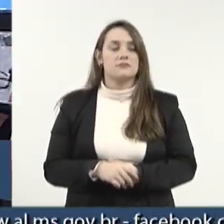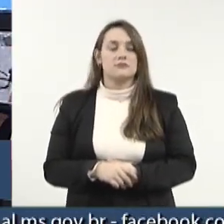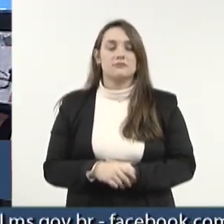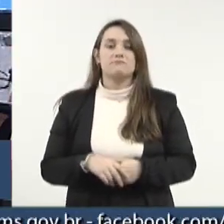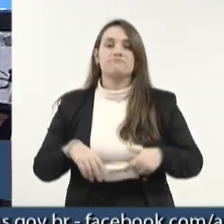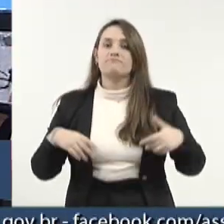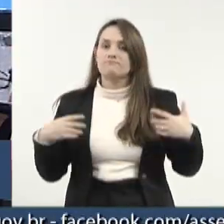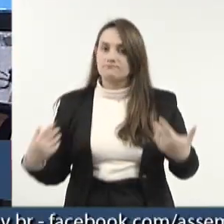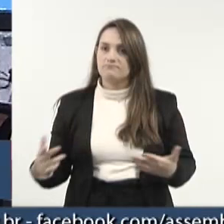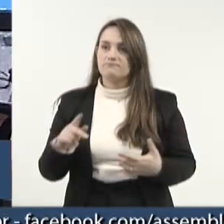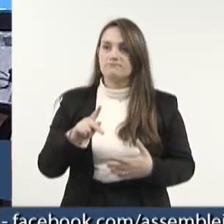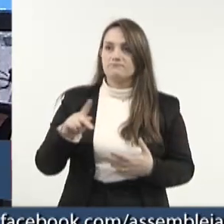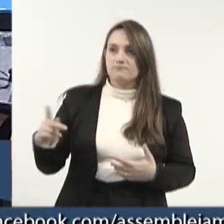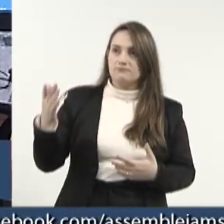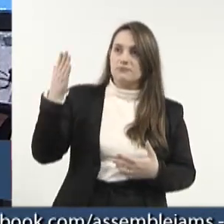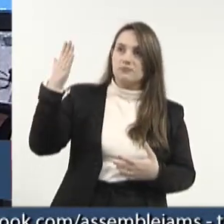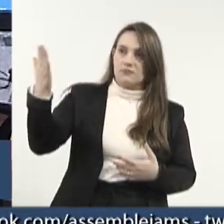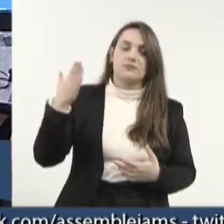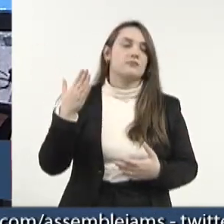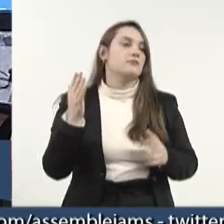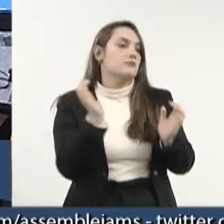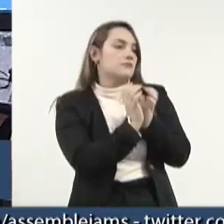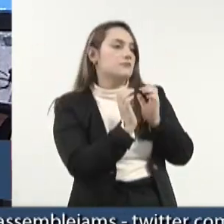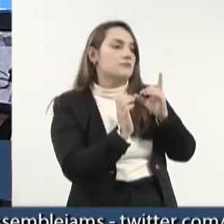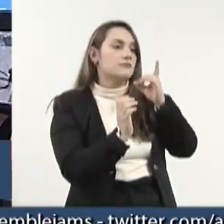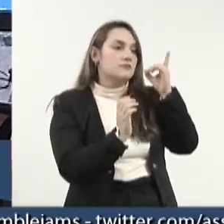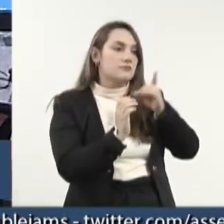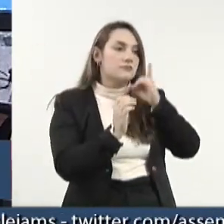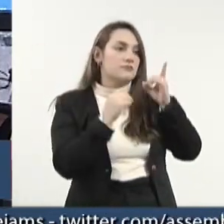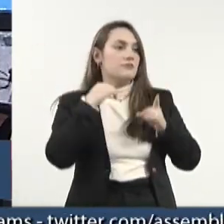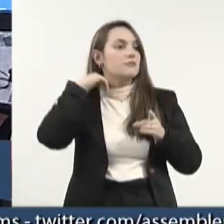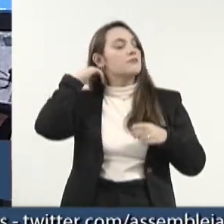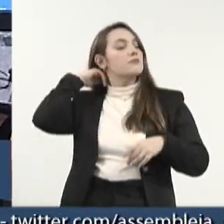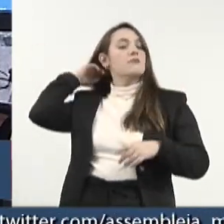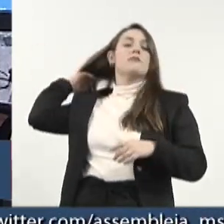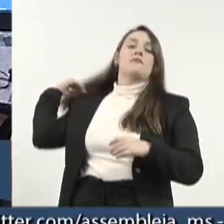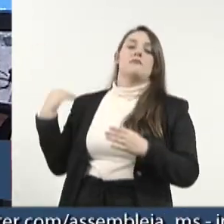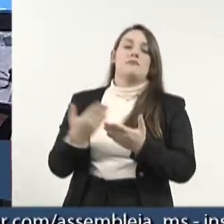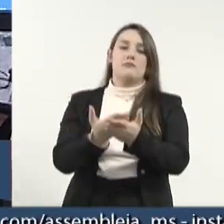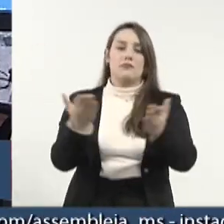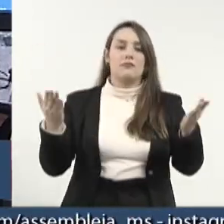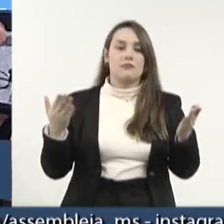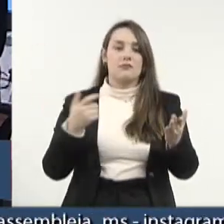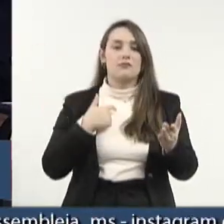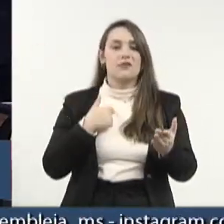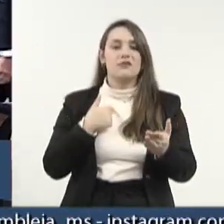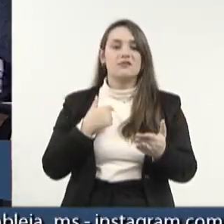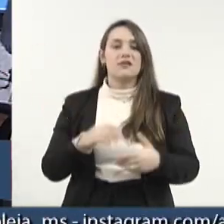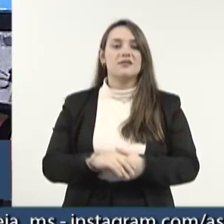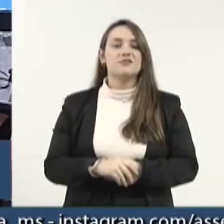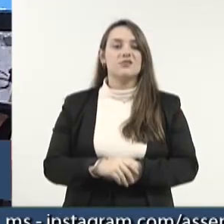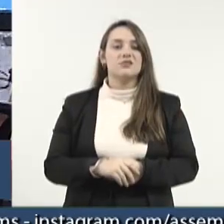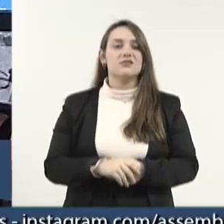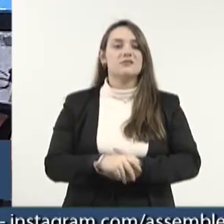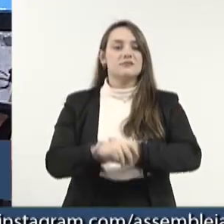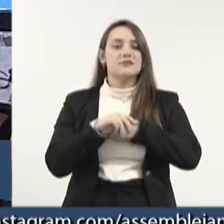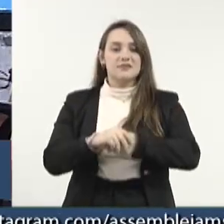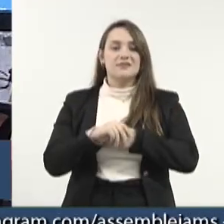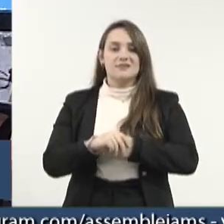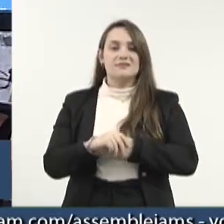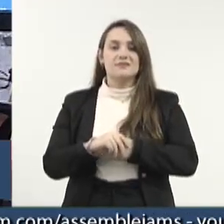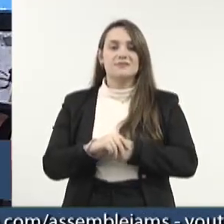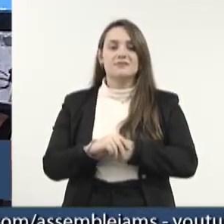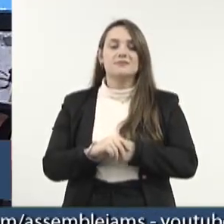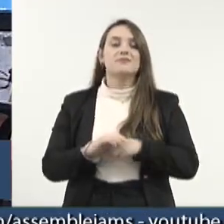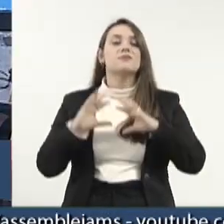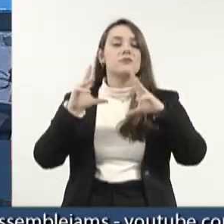Senhor presidente, senhores deputados, cumprimentos, que tenhamos uma boa semana, cumprimento também